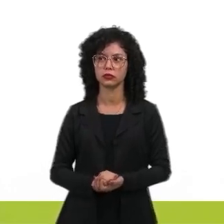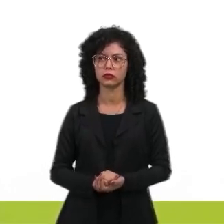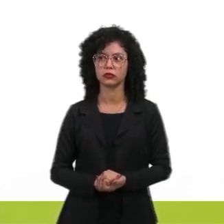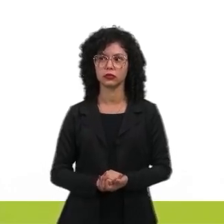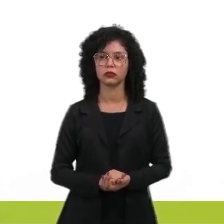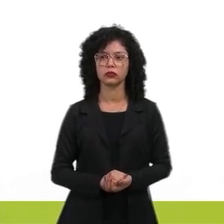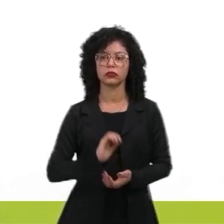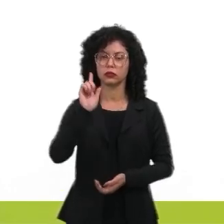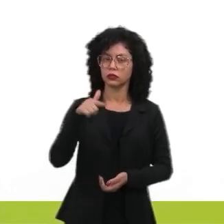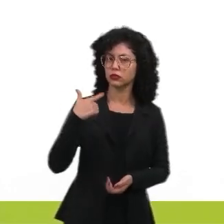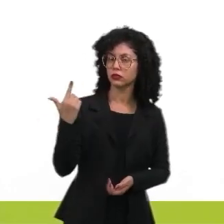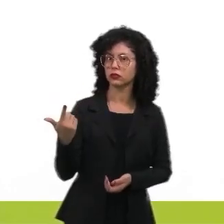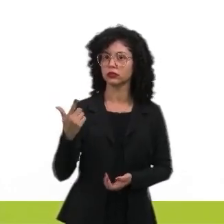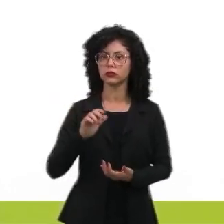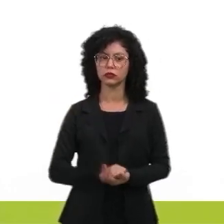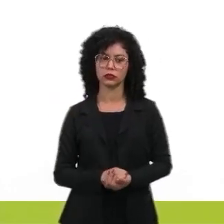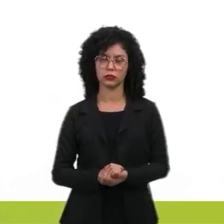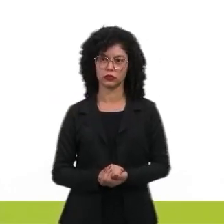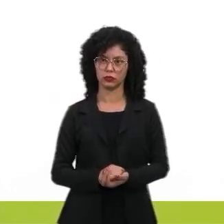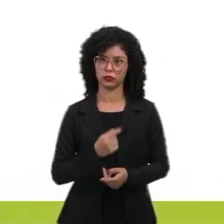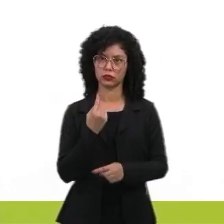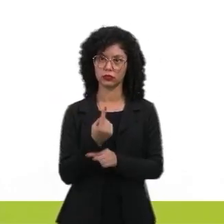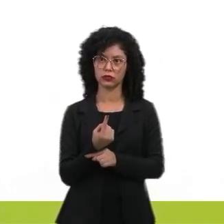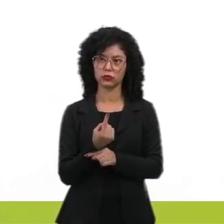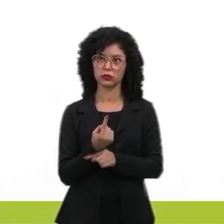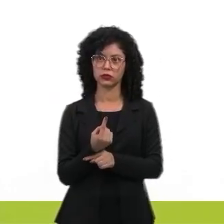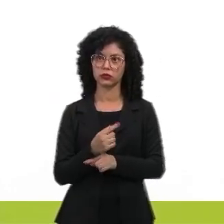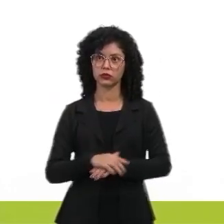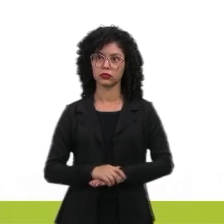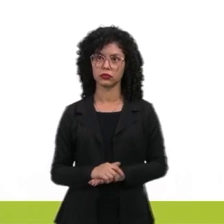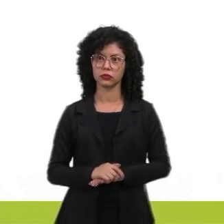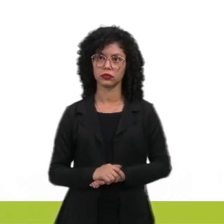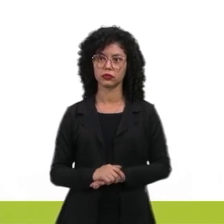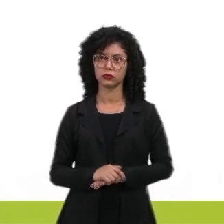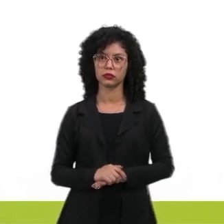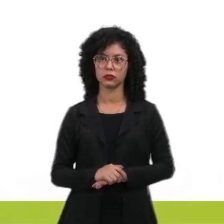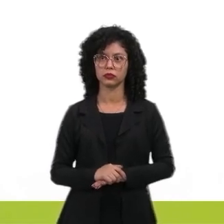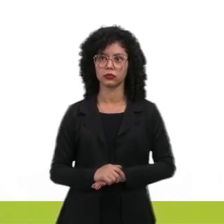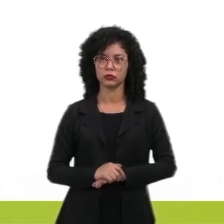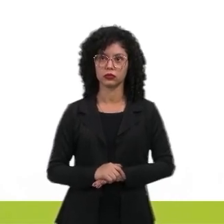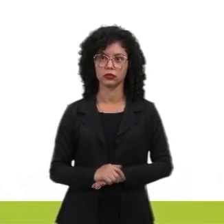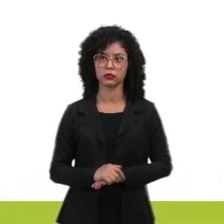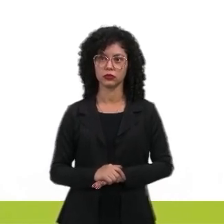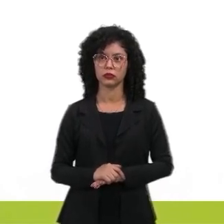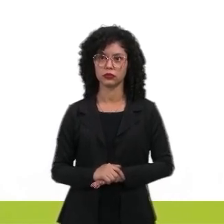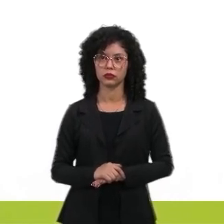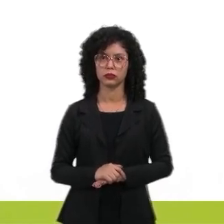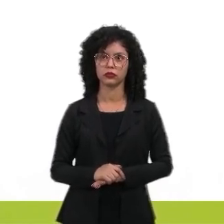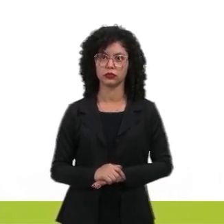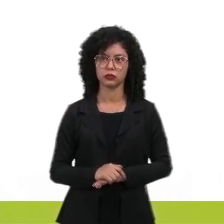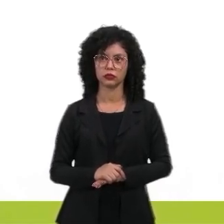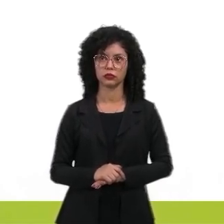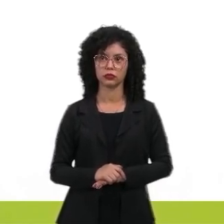que existem outras escalas. Eu usei a escala 1, eu vou representar todos aqui, vai ficar fácil para vocês